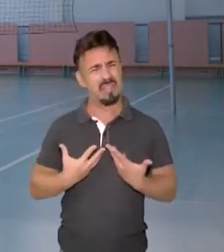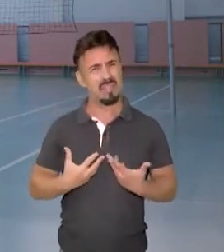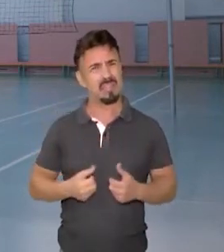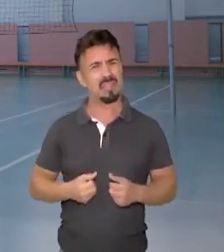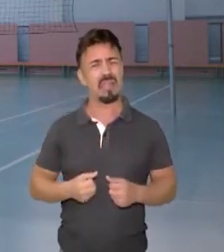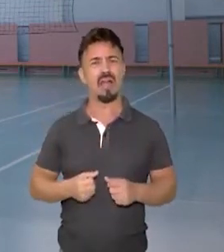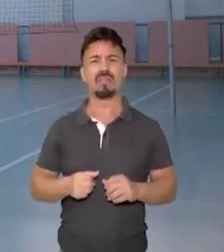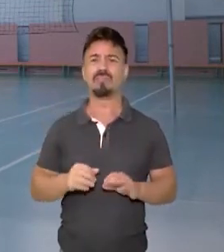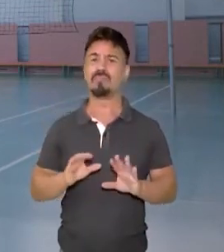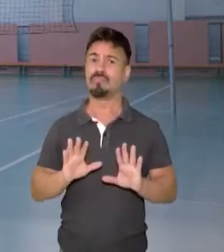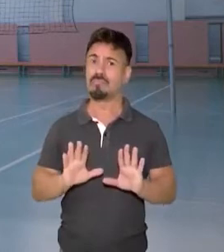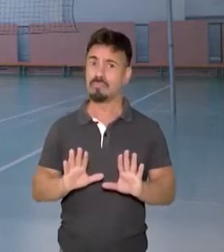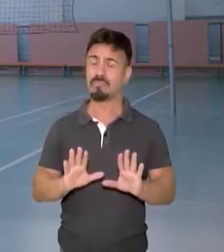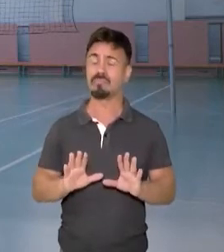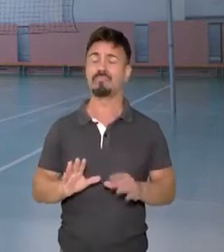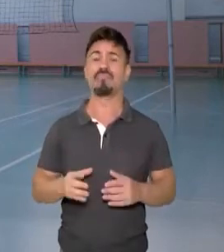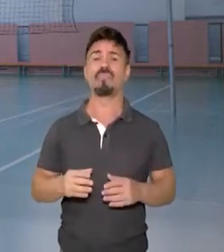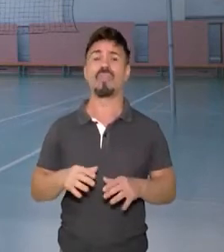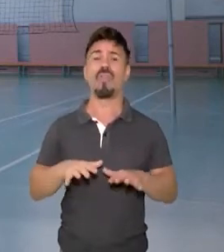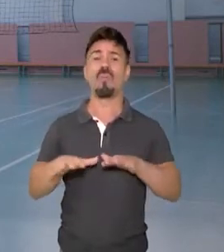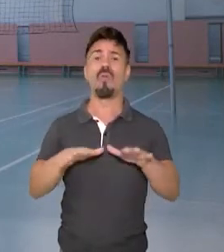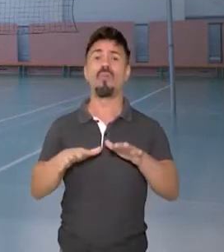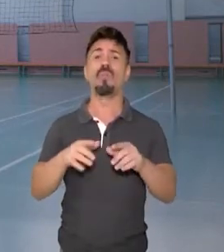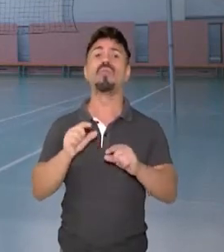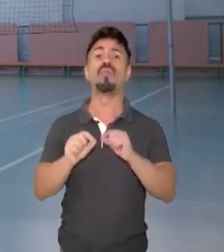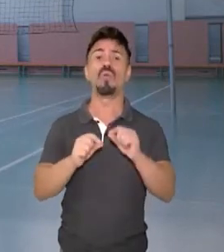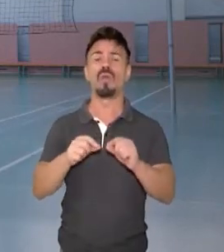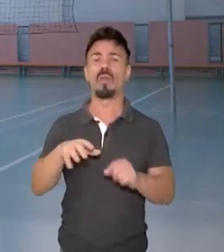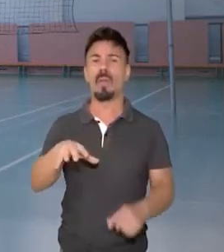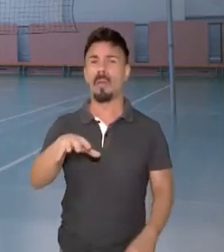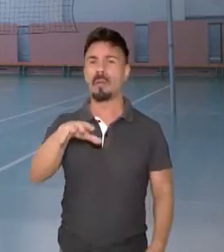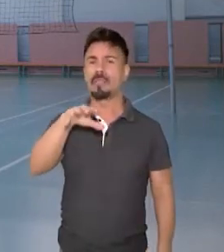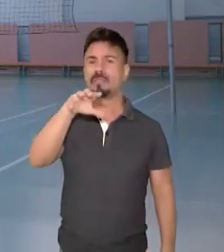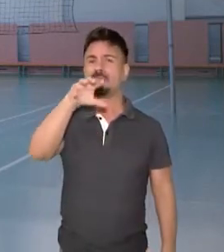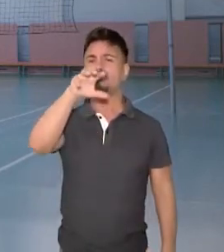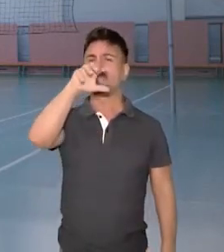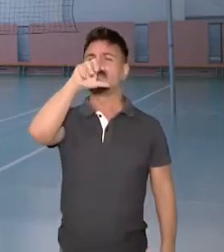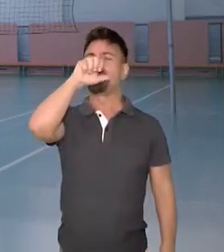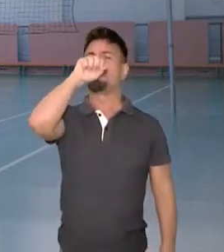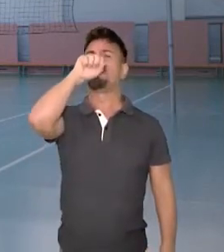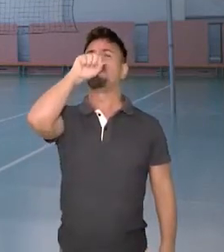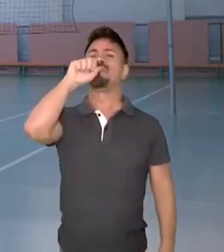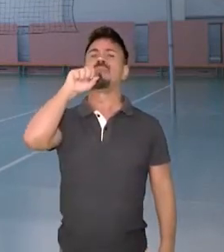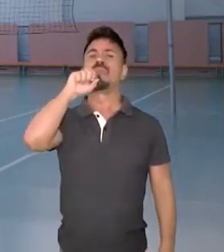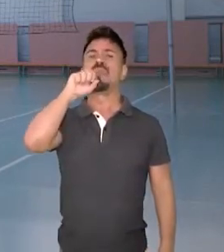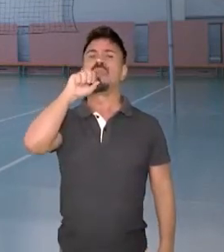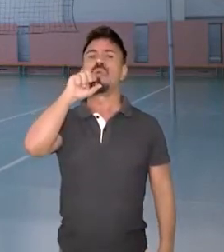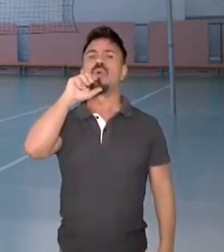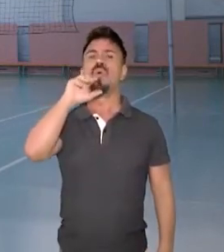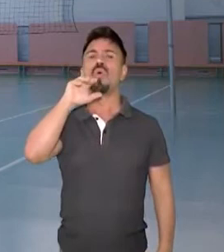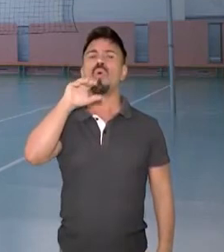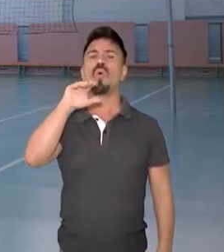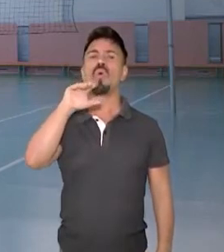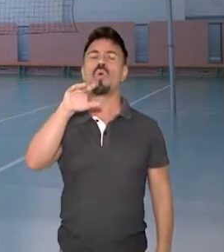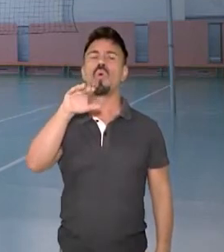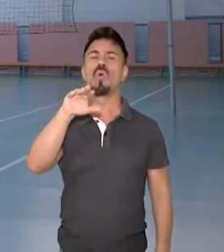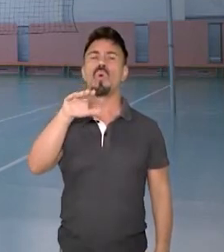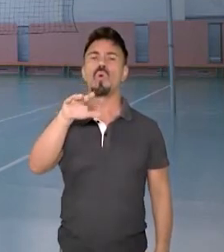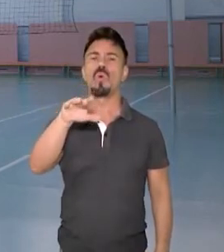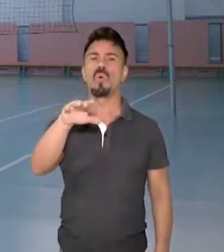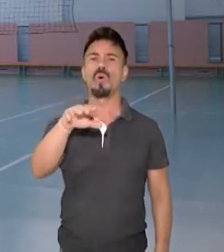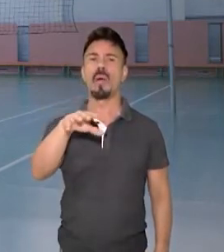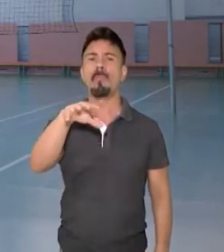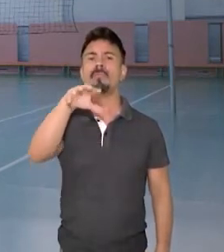faz o seguinte o seguinte movimento respiratório que é que consiste em multiplicar pelo nariz e solta pela